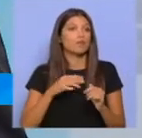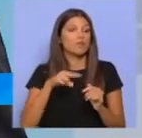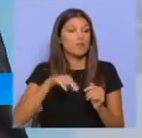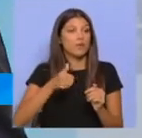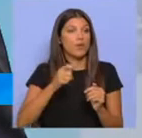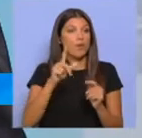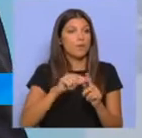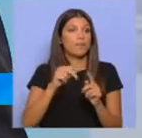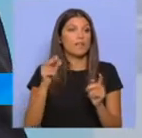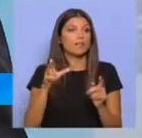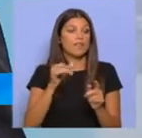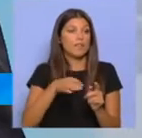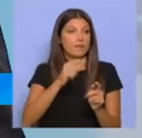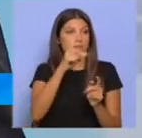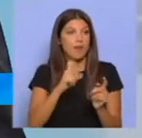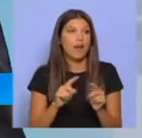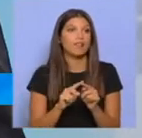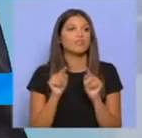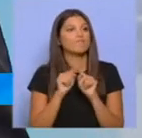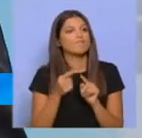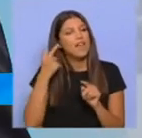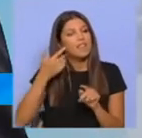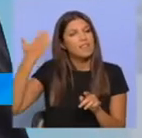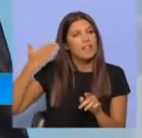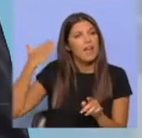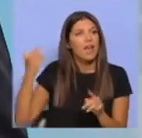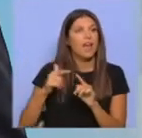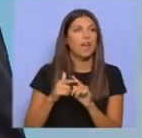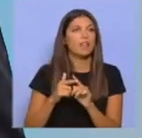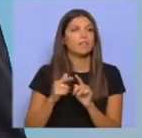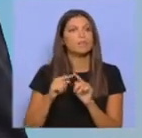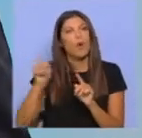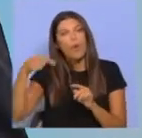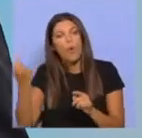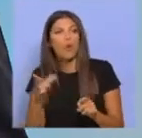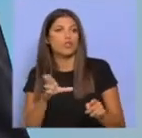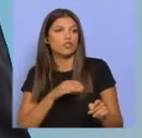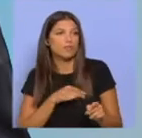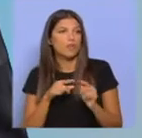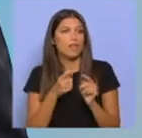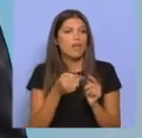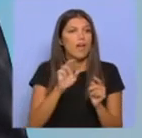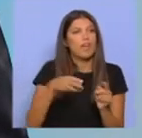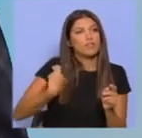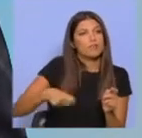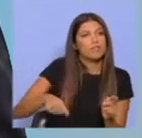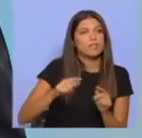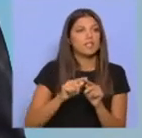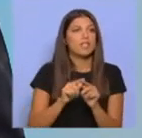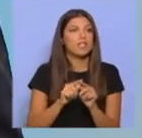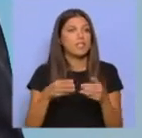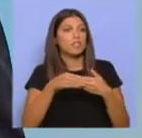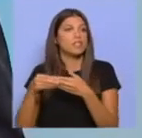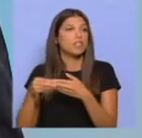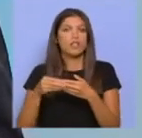do microcrédito, que há algum tempo, convocando outros prémios Nobel, ex-presidentes, líderes empresariais de todo o